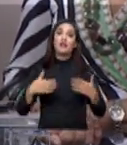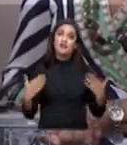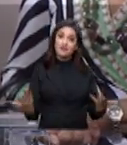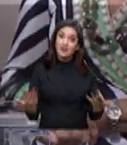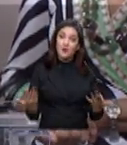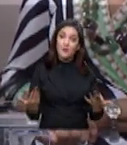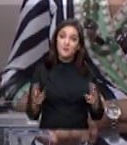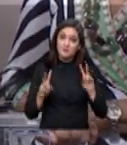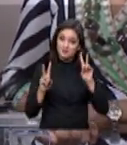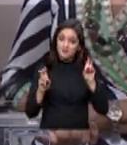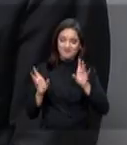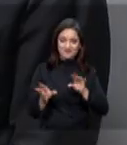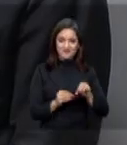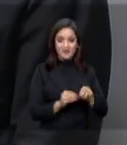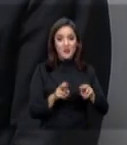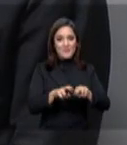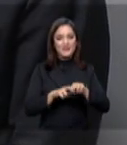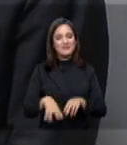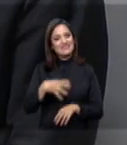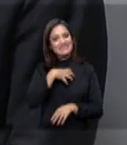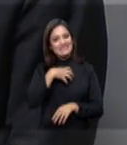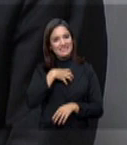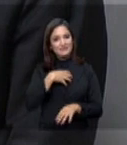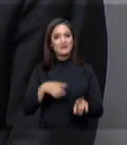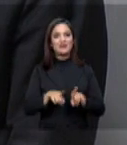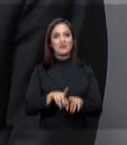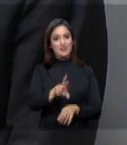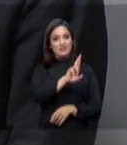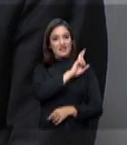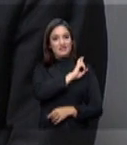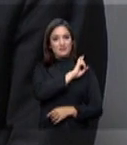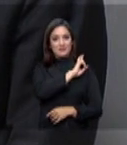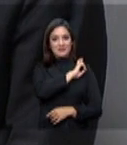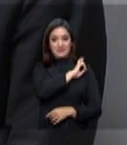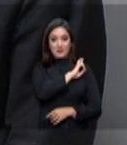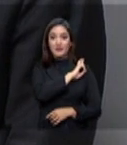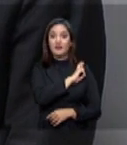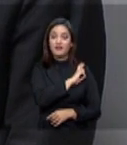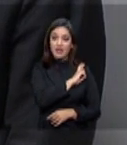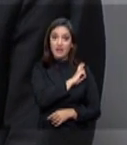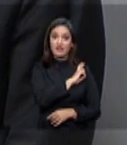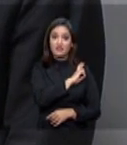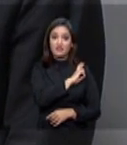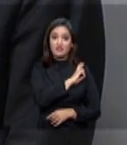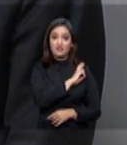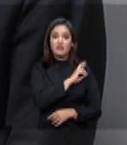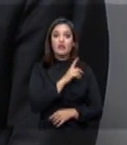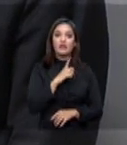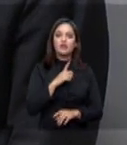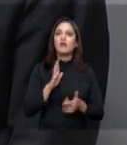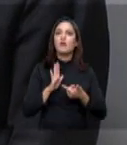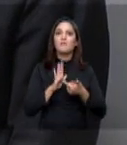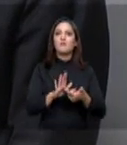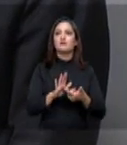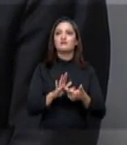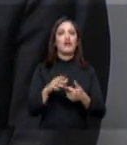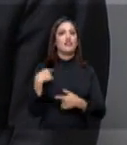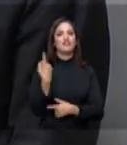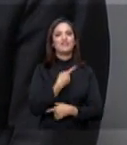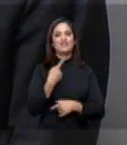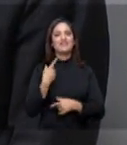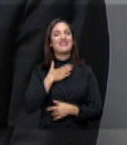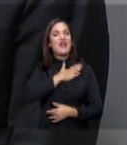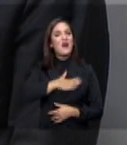desse sentimento e com o senso de responsabilidade que ele descortina, que temos a honra e a satisfação